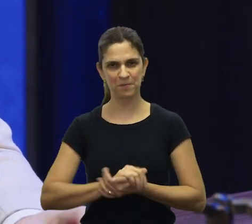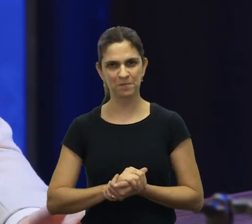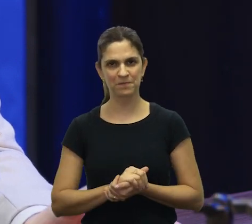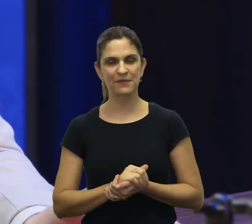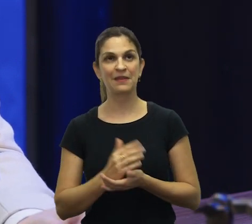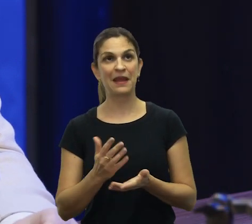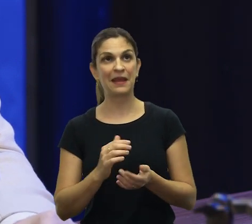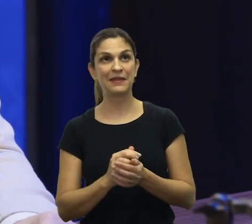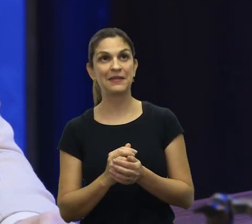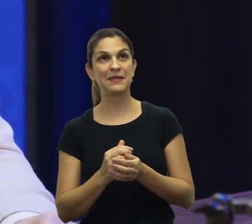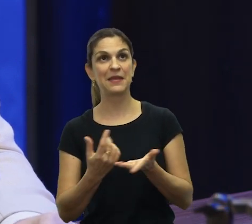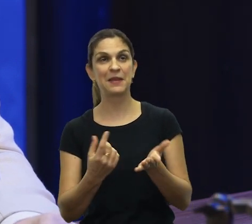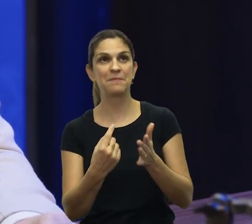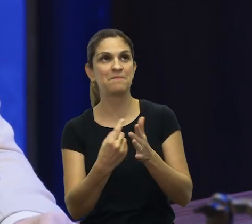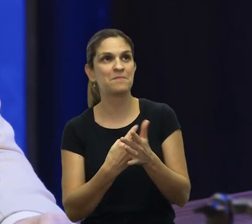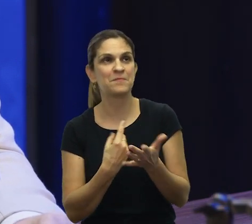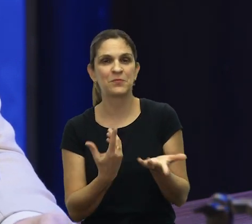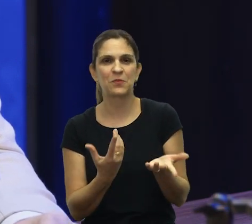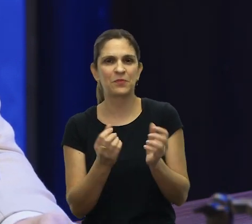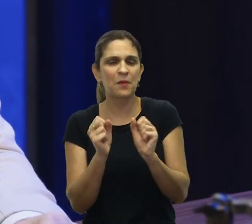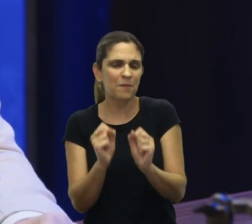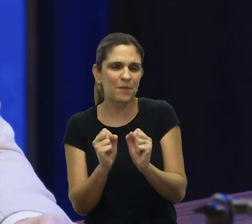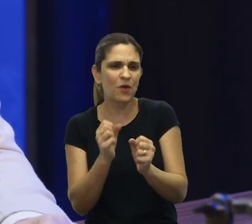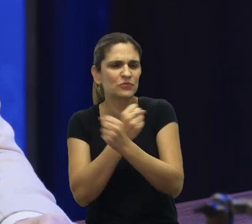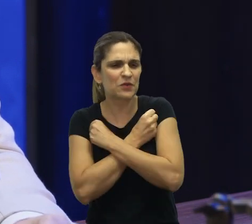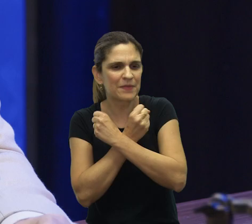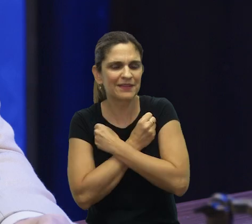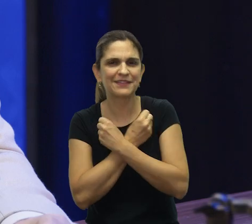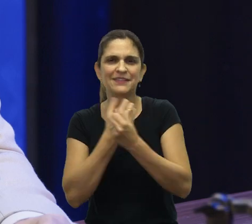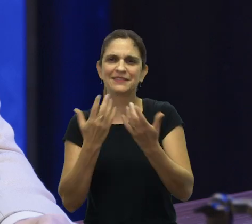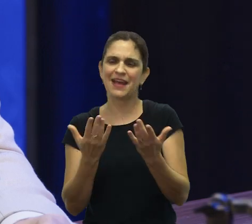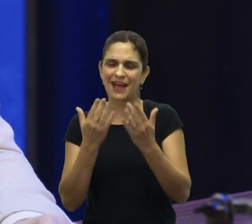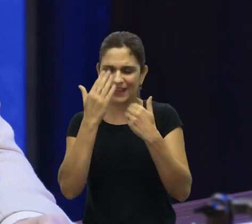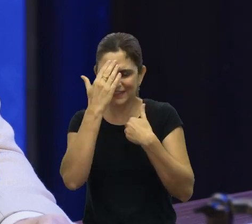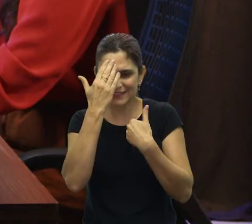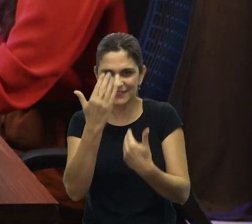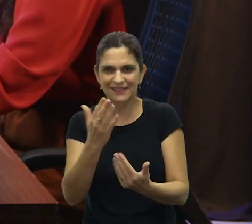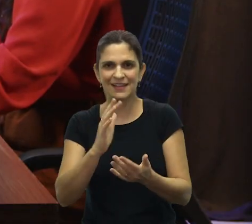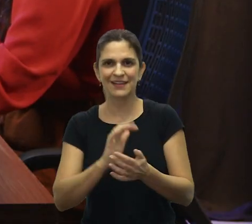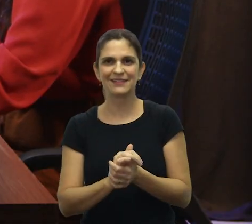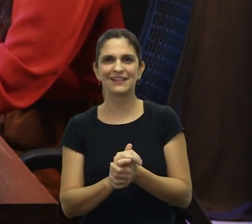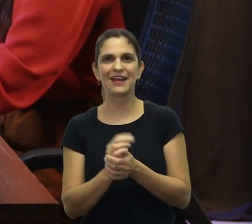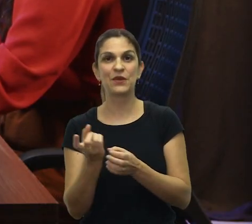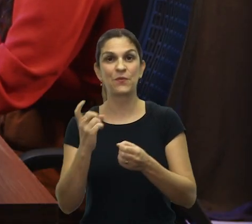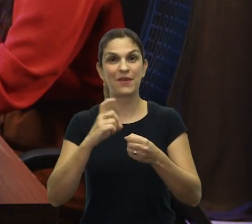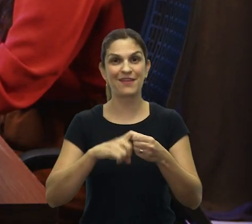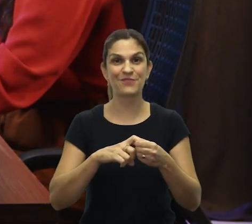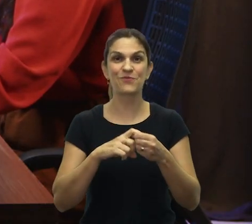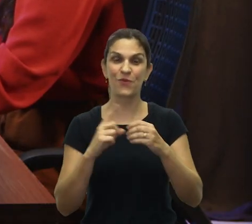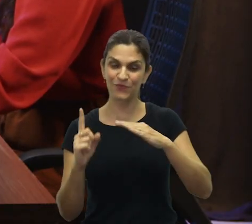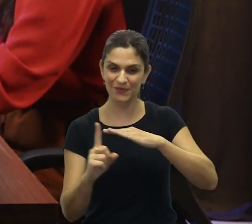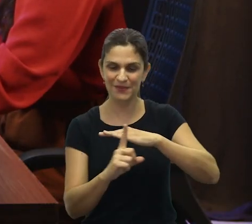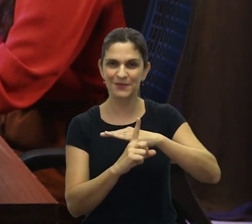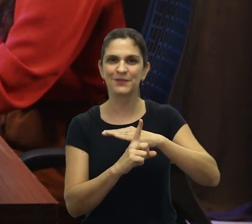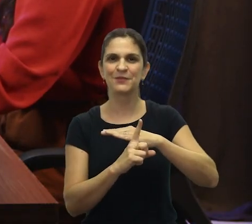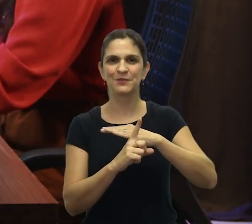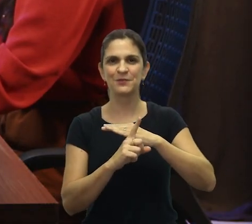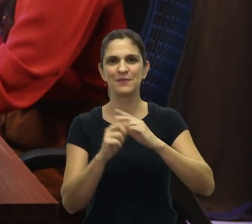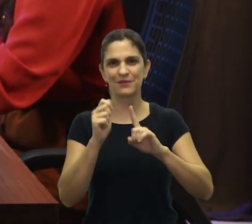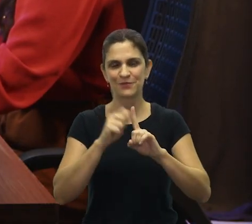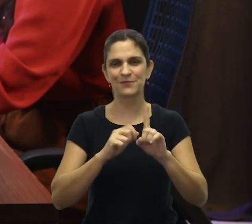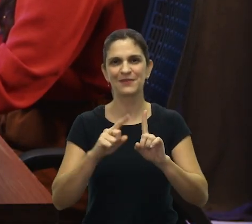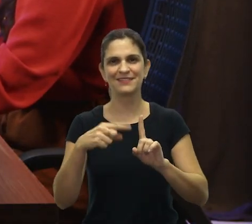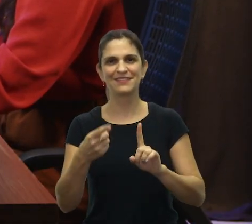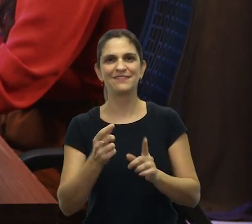E aí eu falei: pode. Eu falei: eu vou tirar uma selfie com o senhor que eu quero mandar para ela. E ela tem retorno com o senhor mês que vem, mas